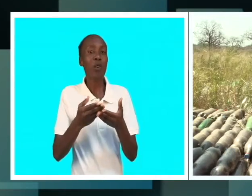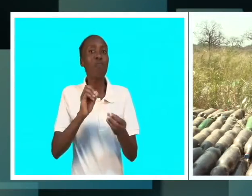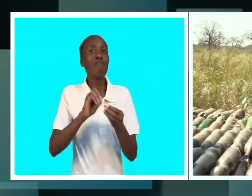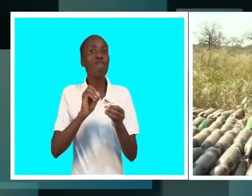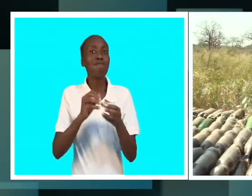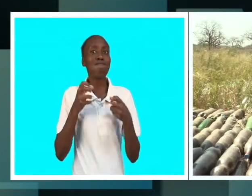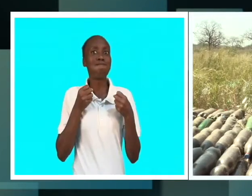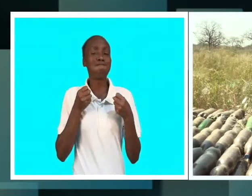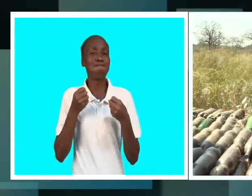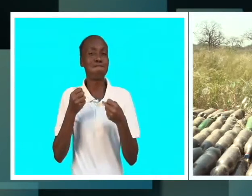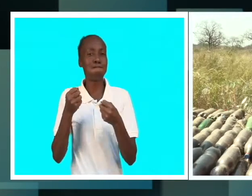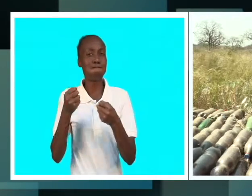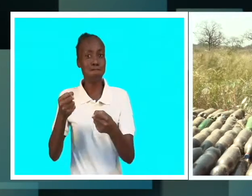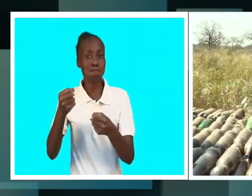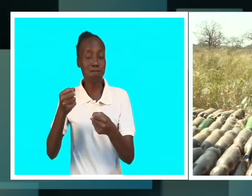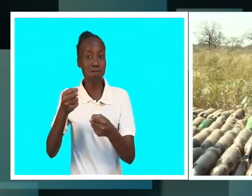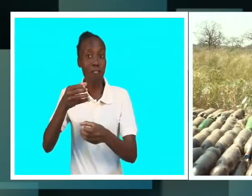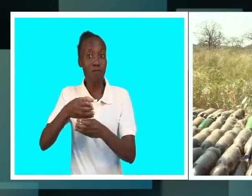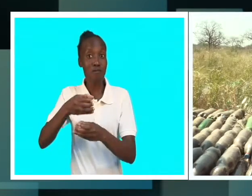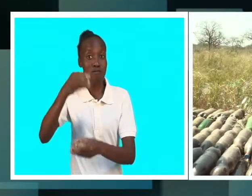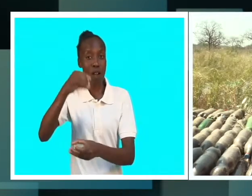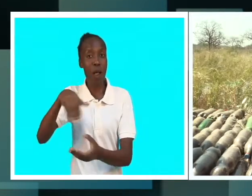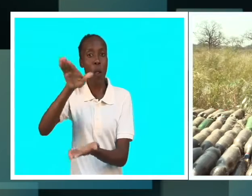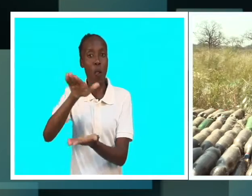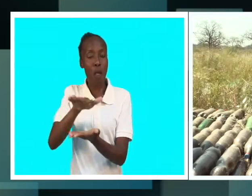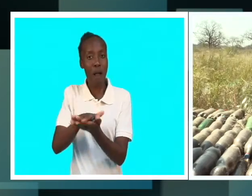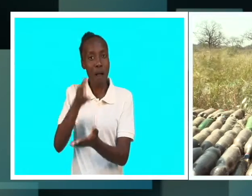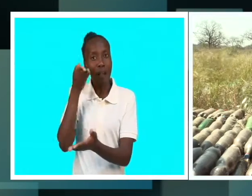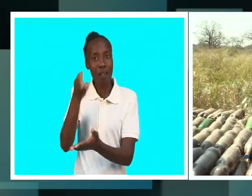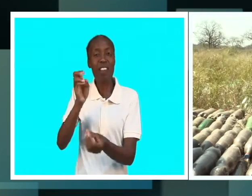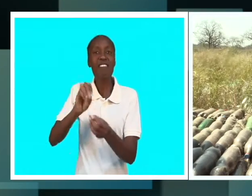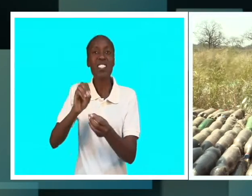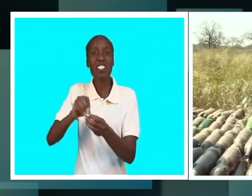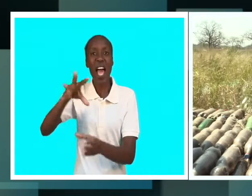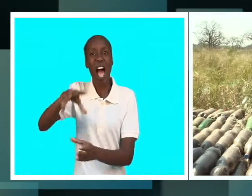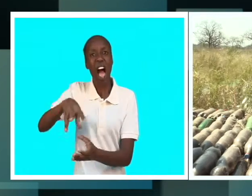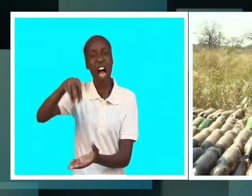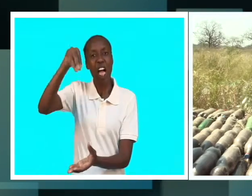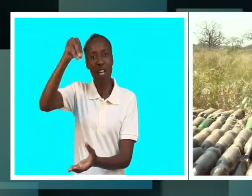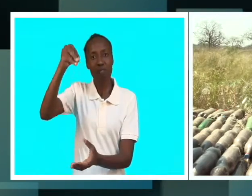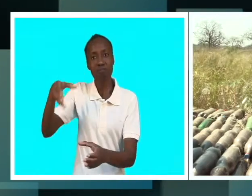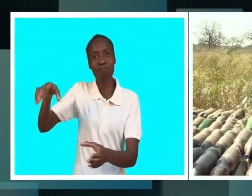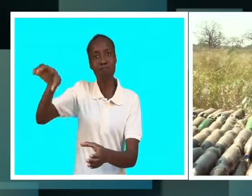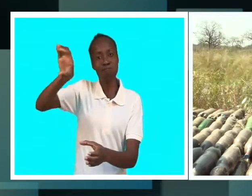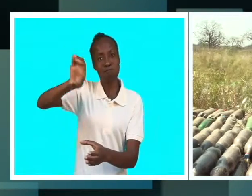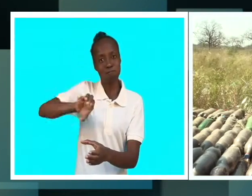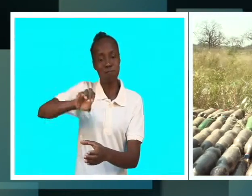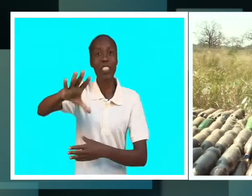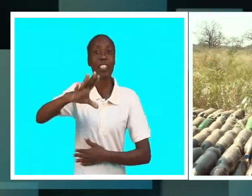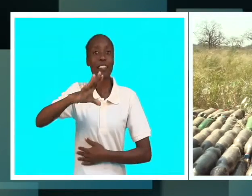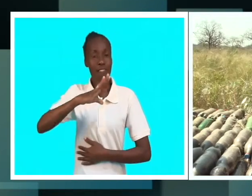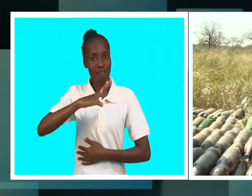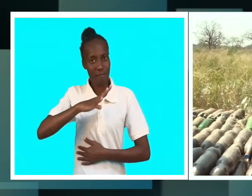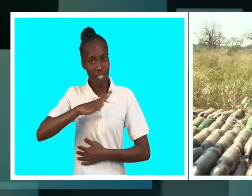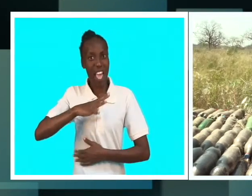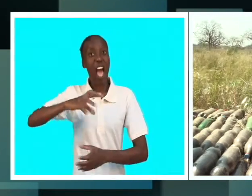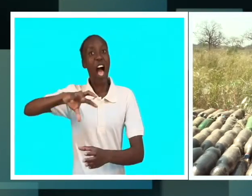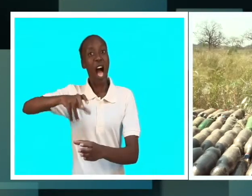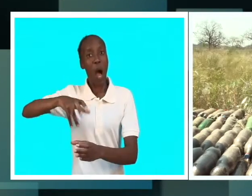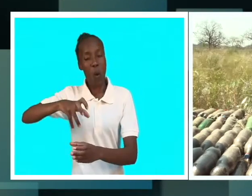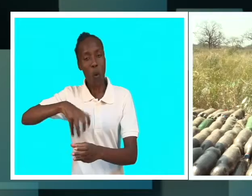garrafa para aqui, de onde virá a ser enchida a garrafa com a réa local, compactada com água